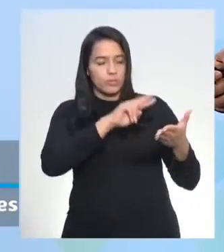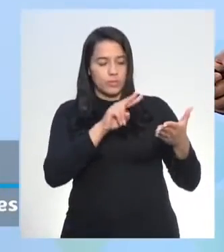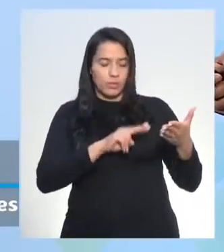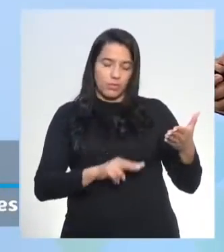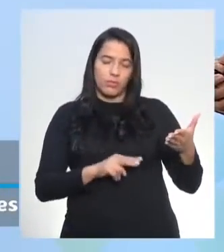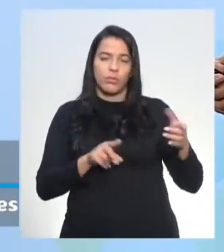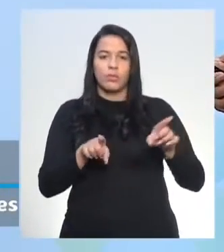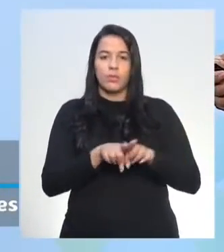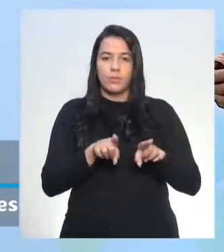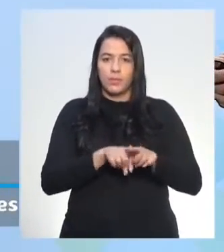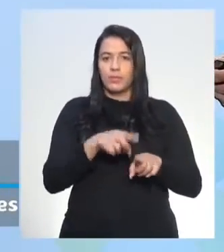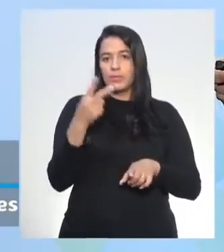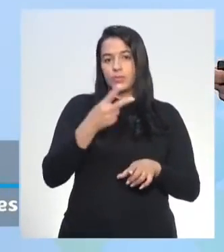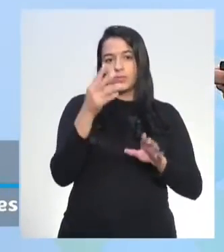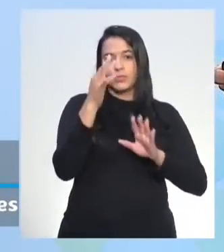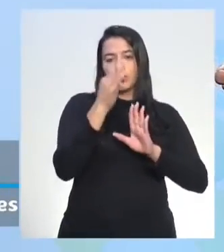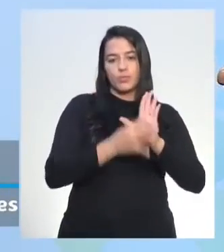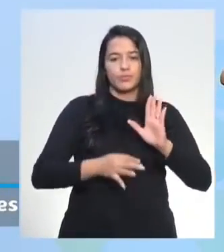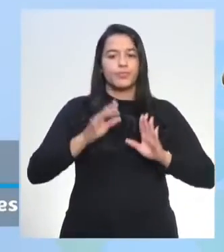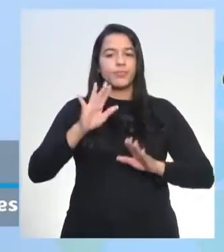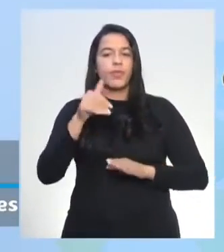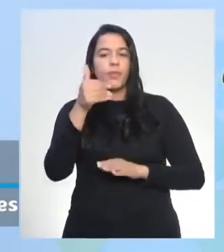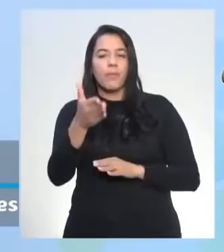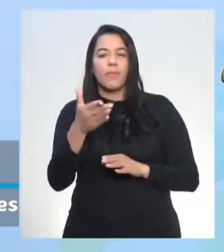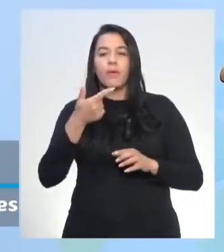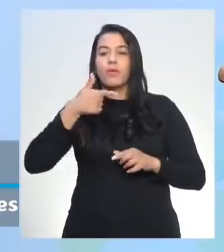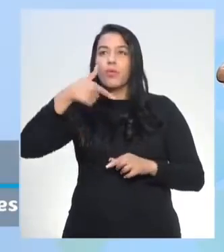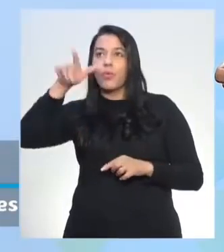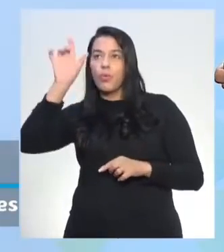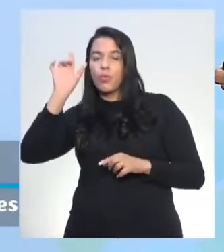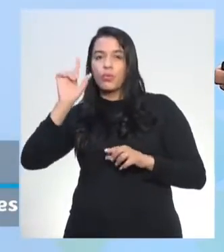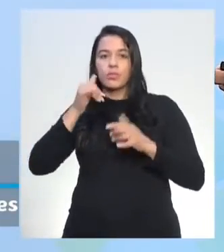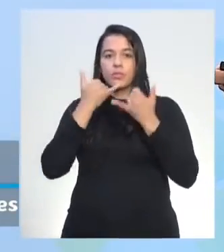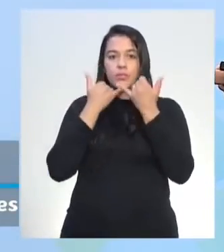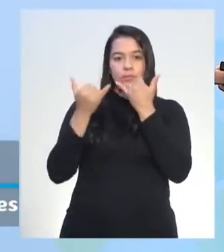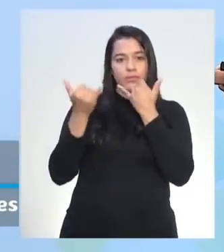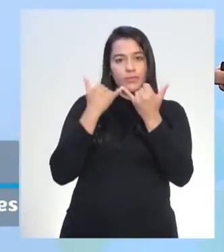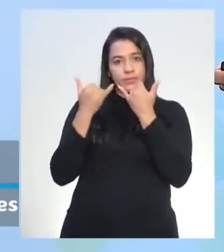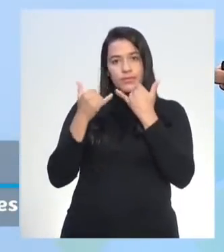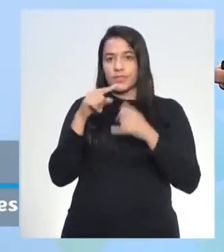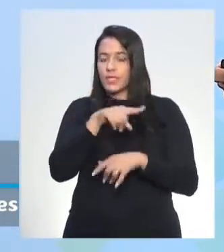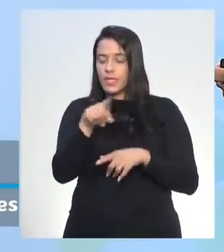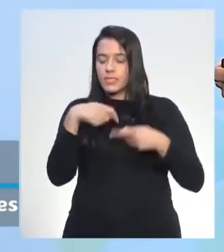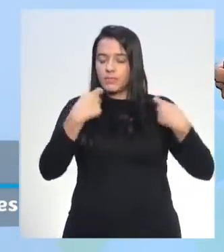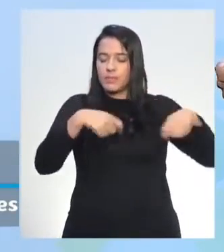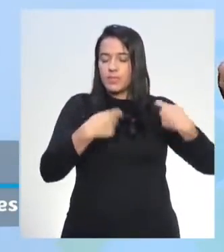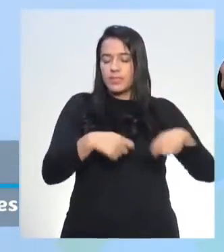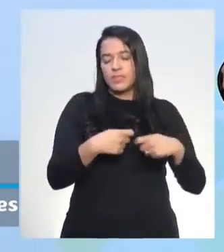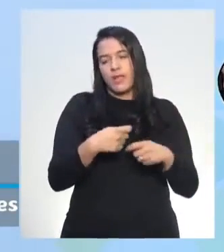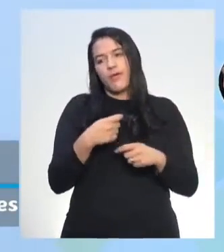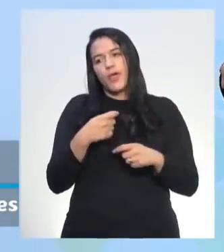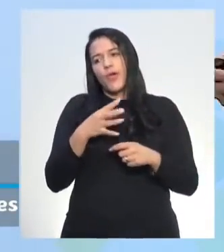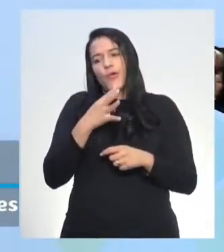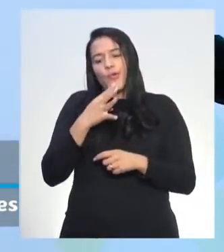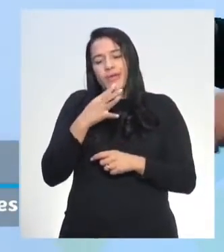e no segundo texto, o outro texto já é mais assim, com algumas informações que eles precisavam de conhecimentos